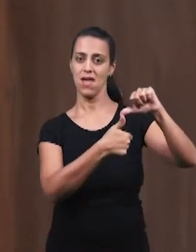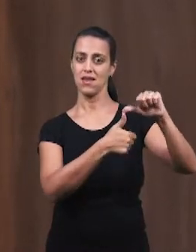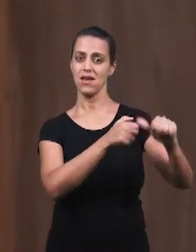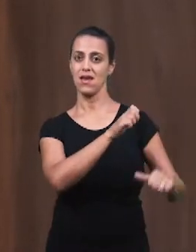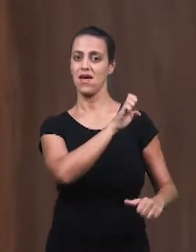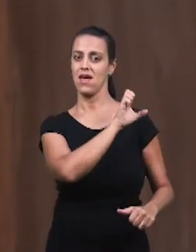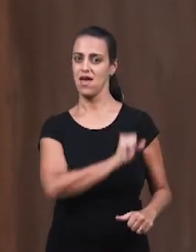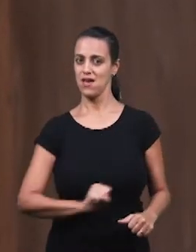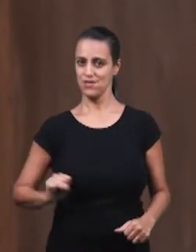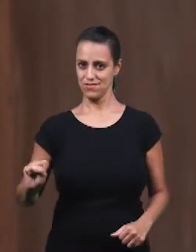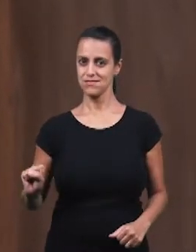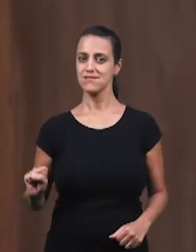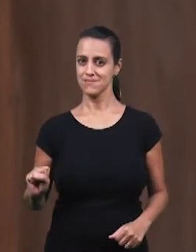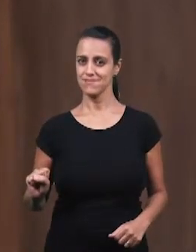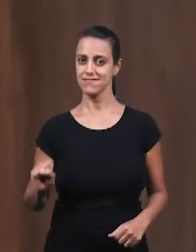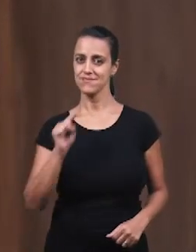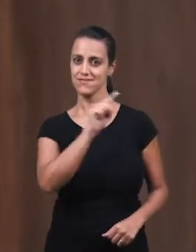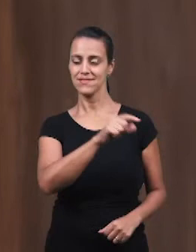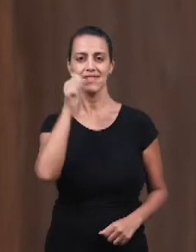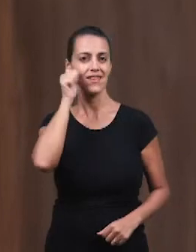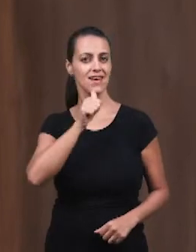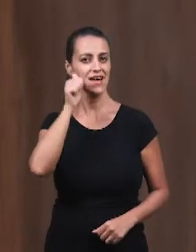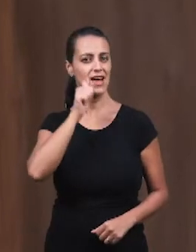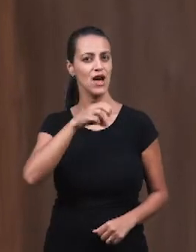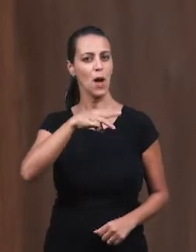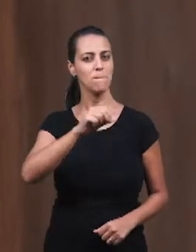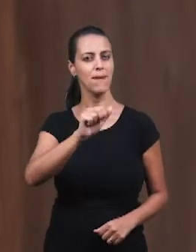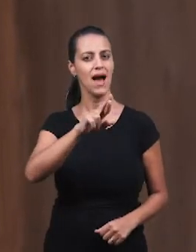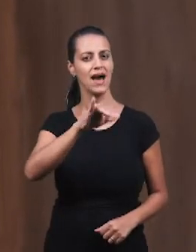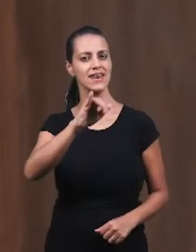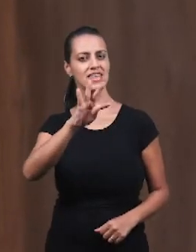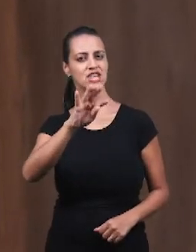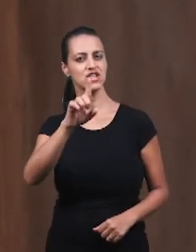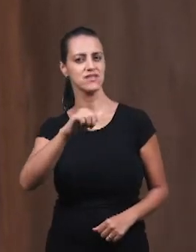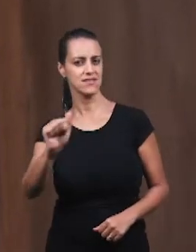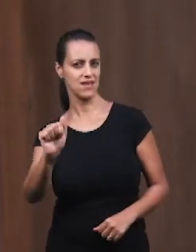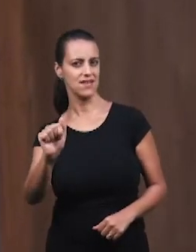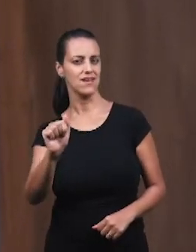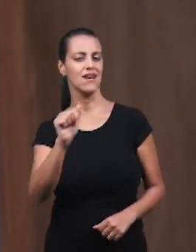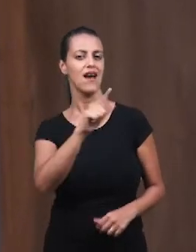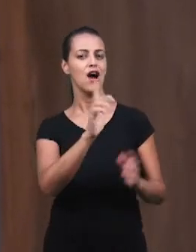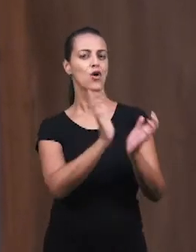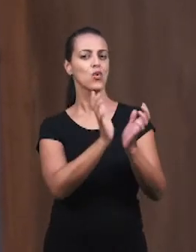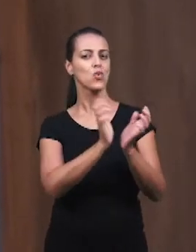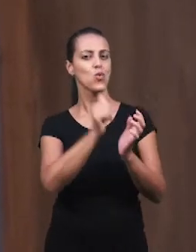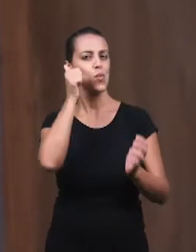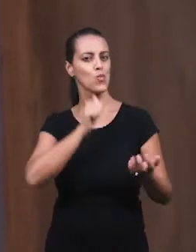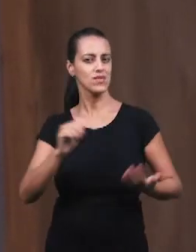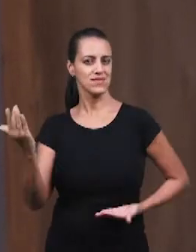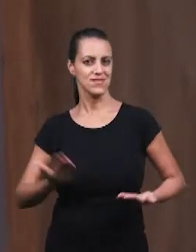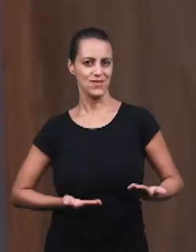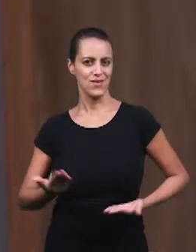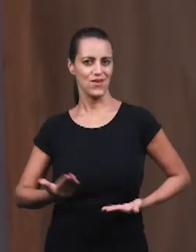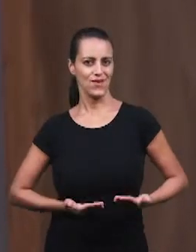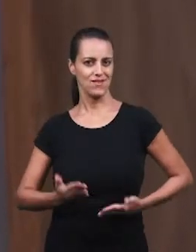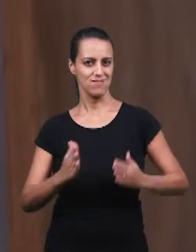América Central, onde ali a nossa irmã Maritza, ela é do grupo de senhoras da igreja ali em El Salvador,